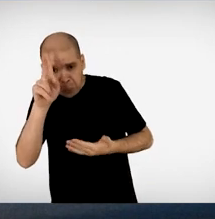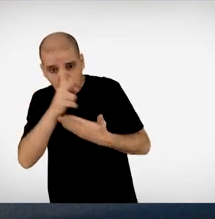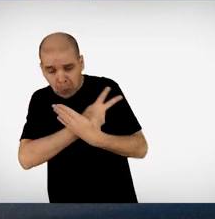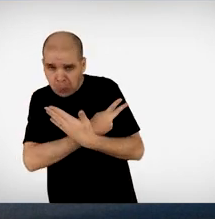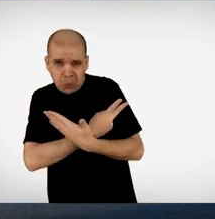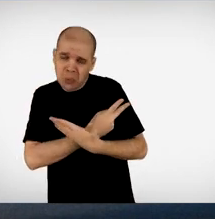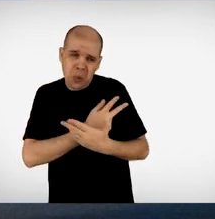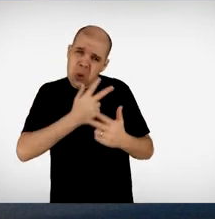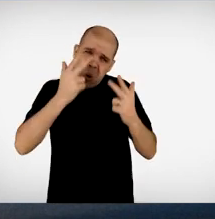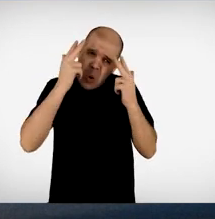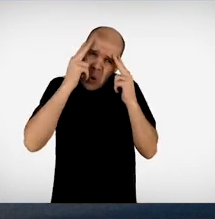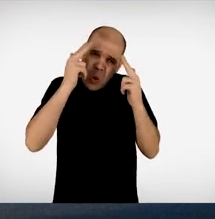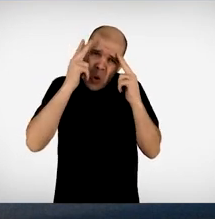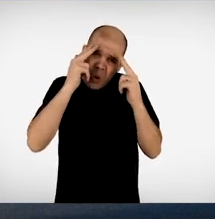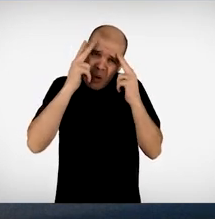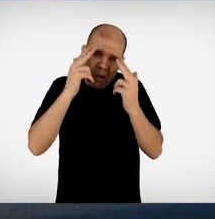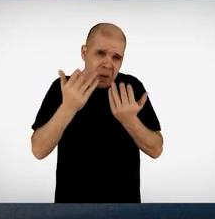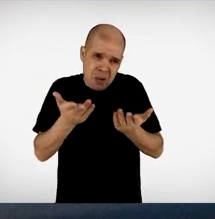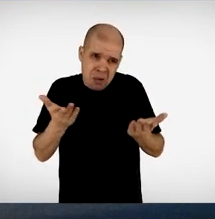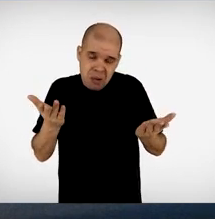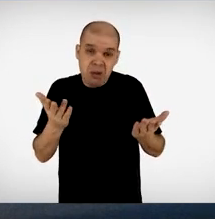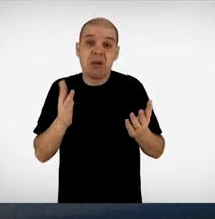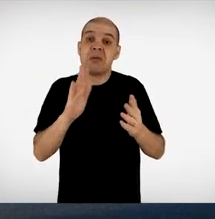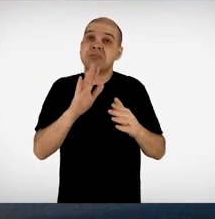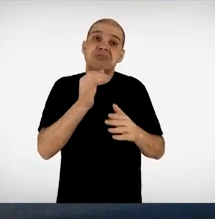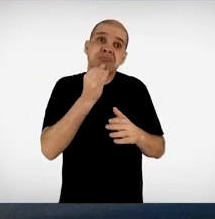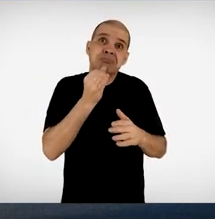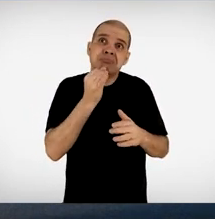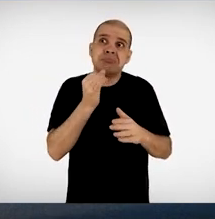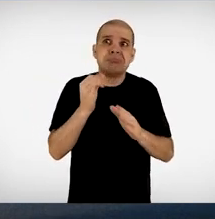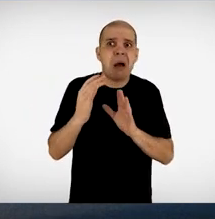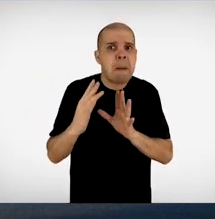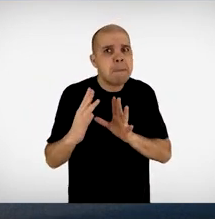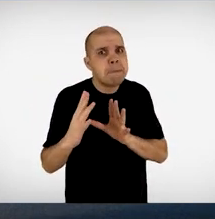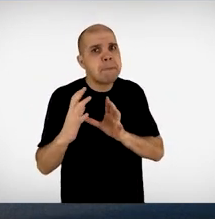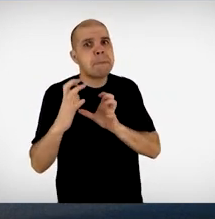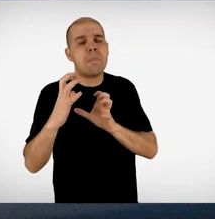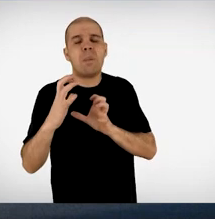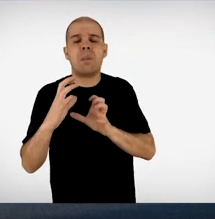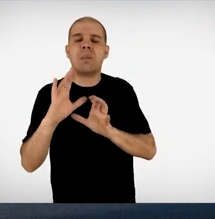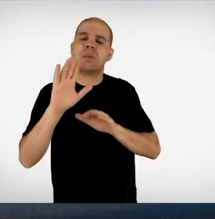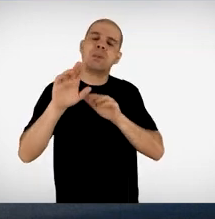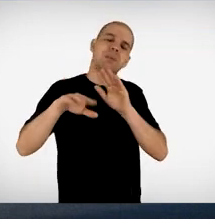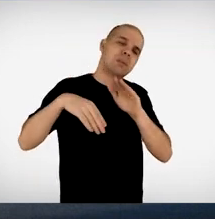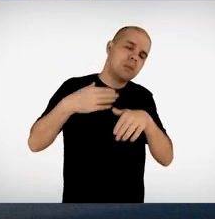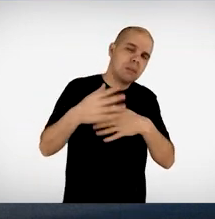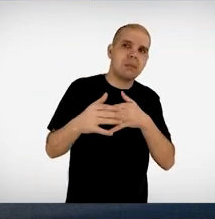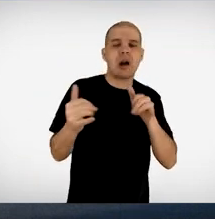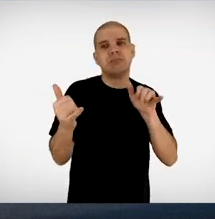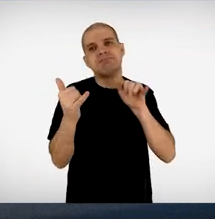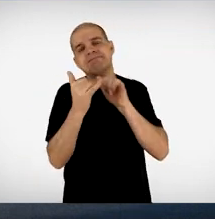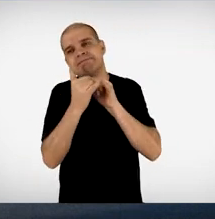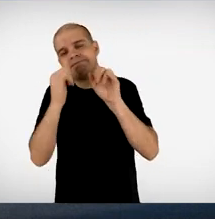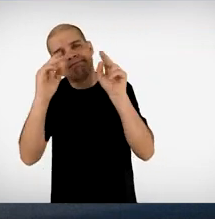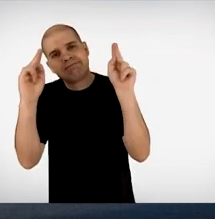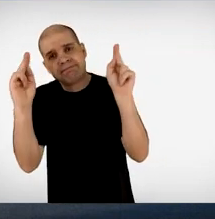as pazes com isso. Sim. E, ao mesmo tempo expõe, ao mesmo tempo faz as pazes. Uhum. Então, acho que mais ou